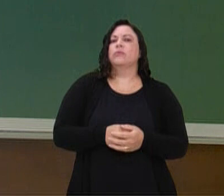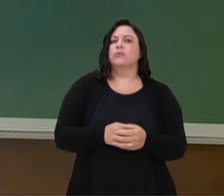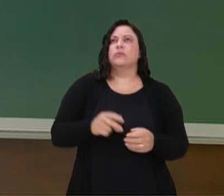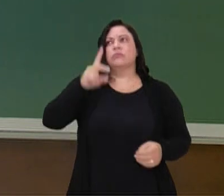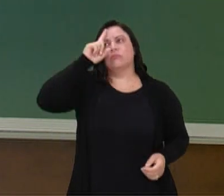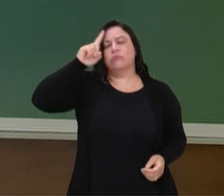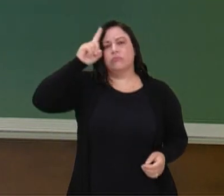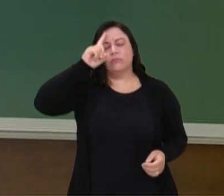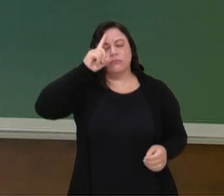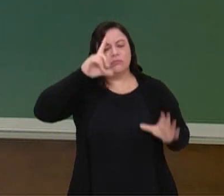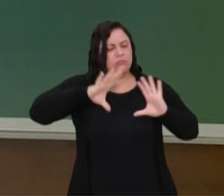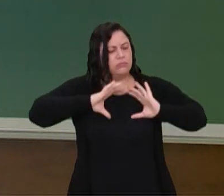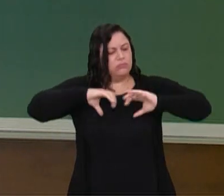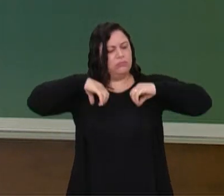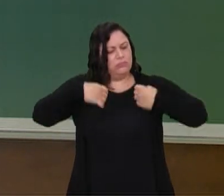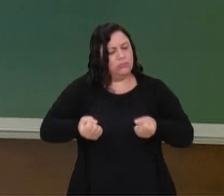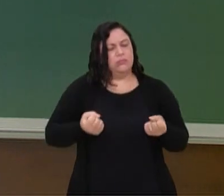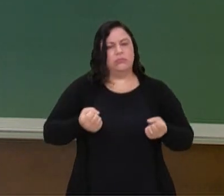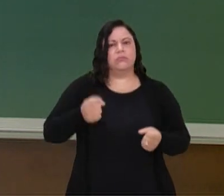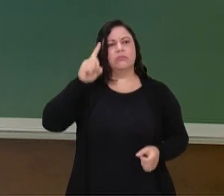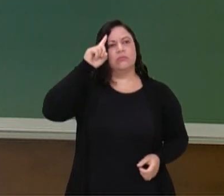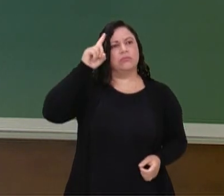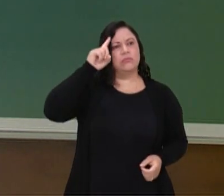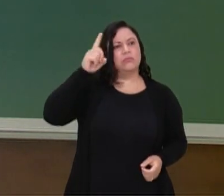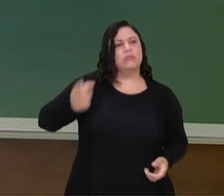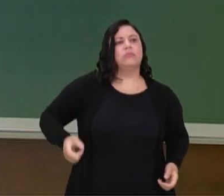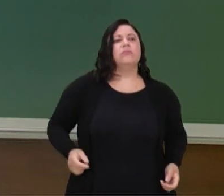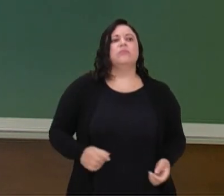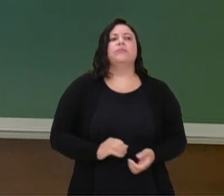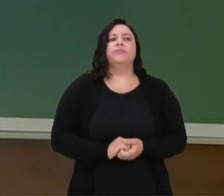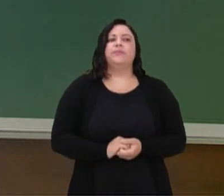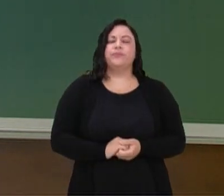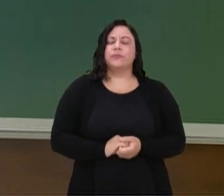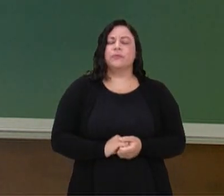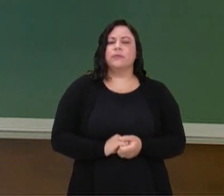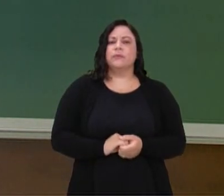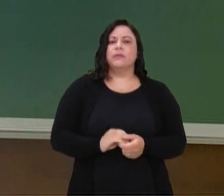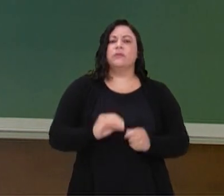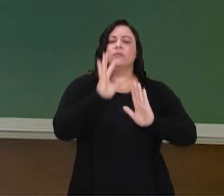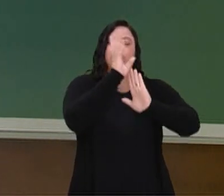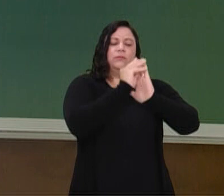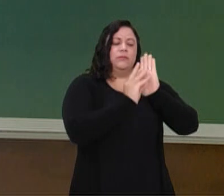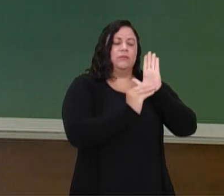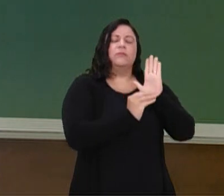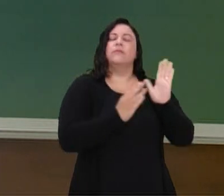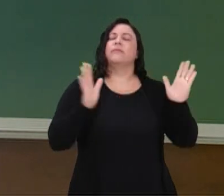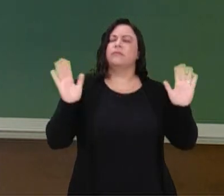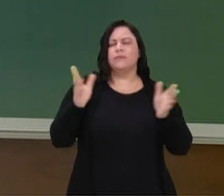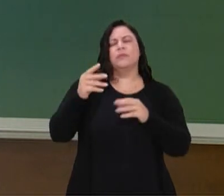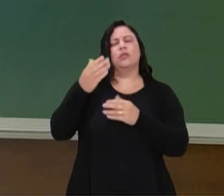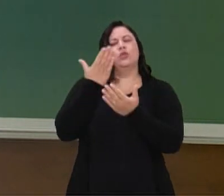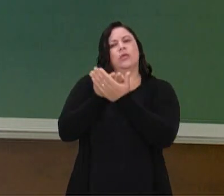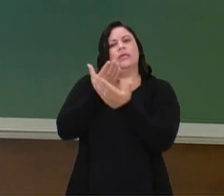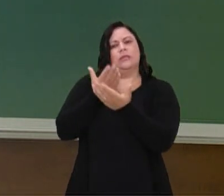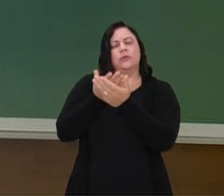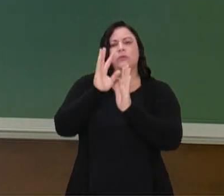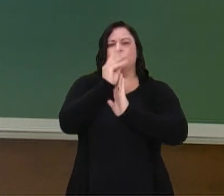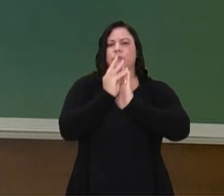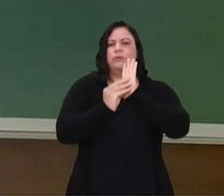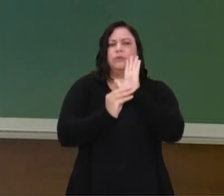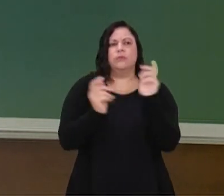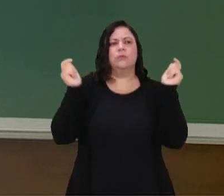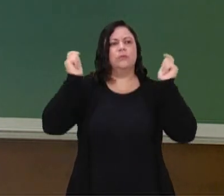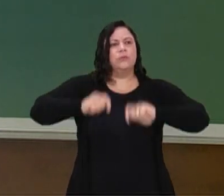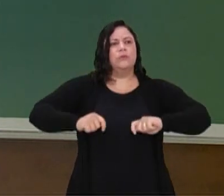diários, a nossa atividade do dia a dia. Então, aqui são componentes da, a gente já viu isso, né? Componentes da